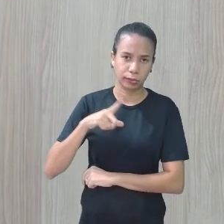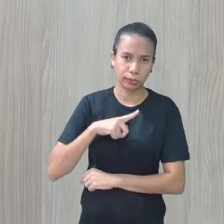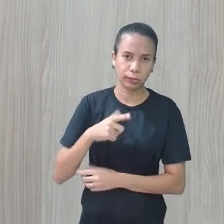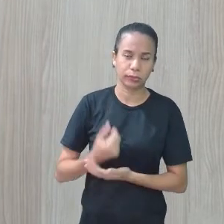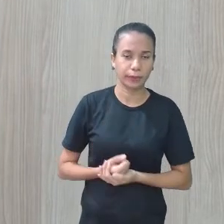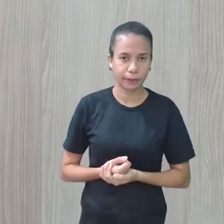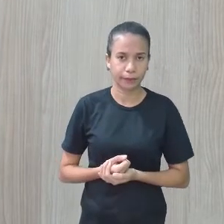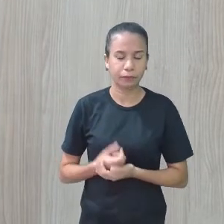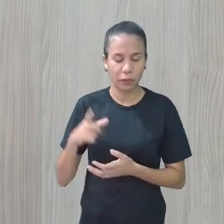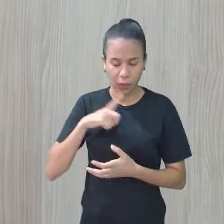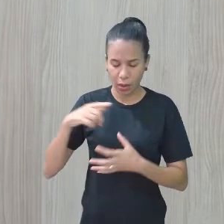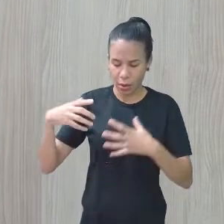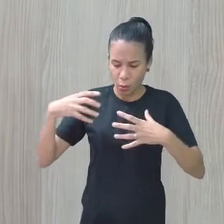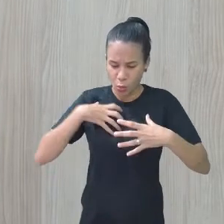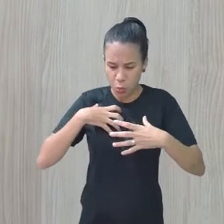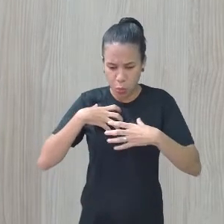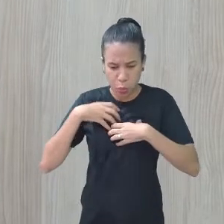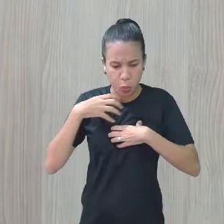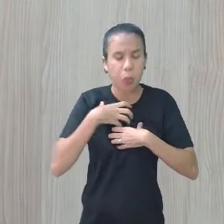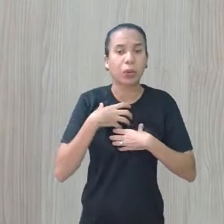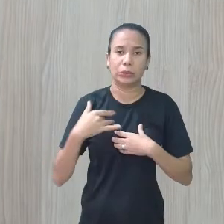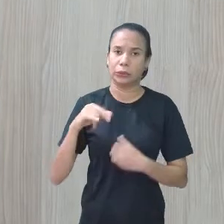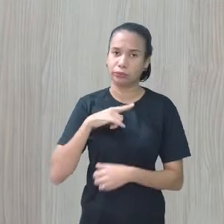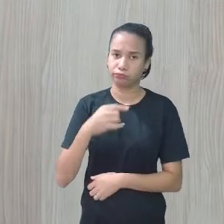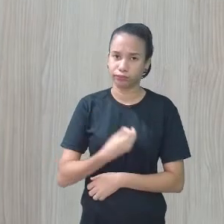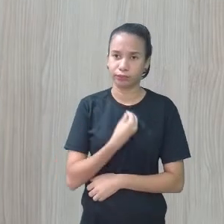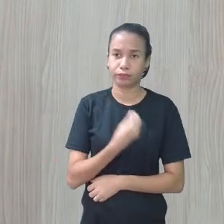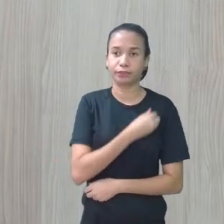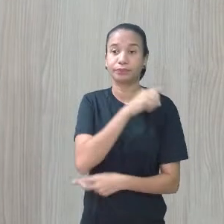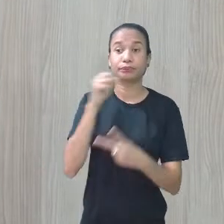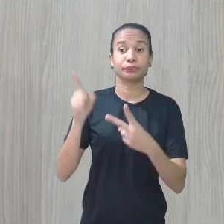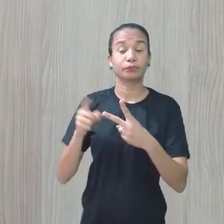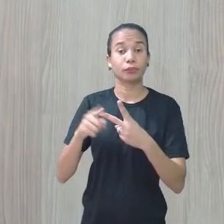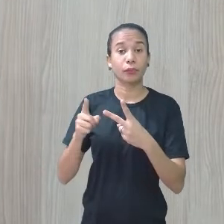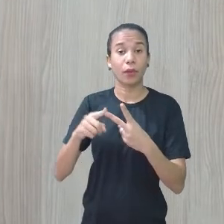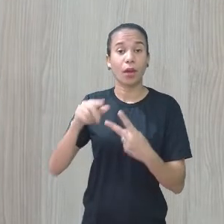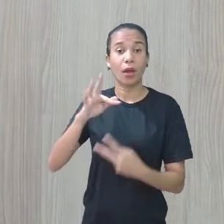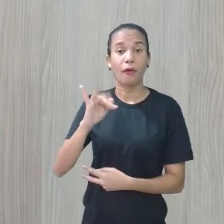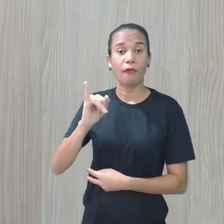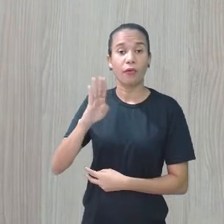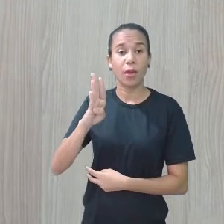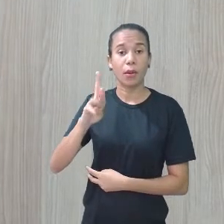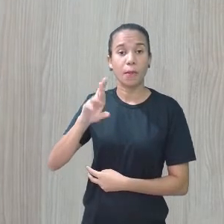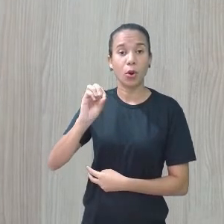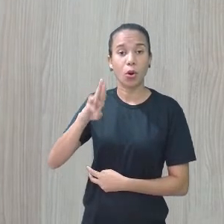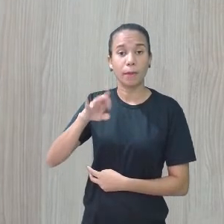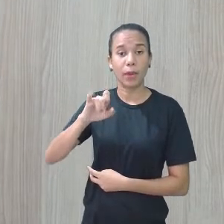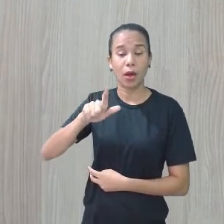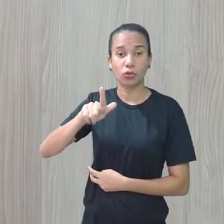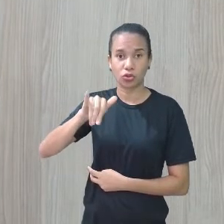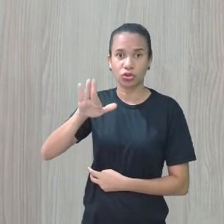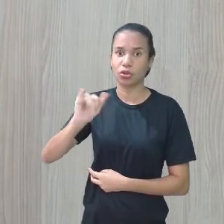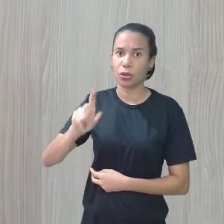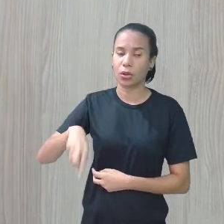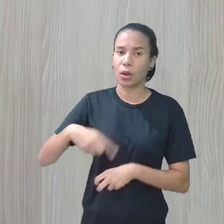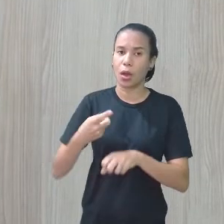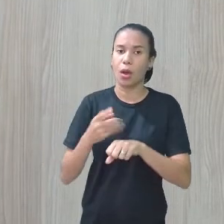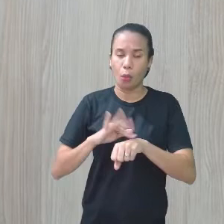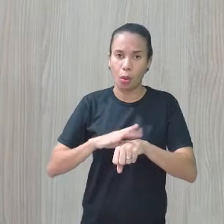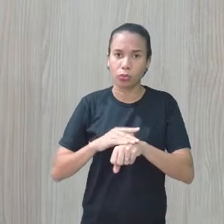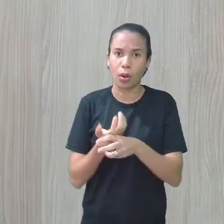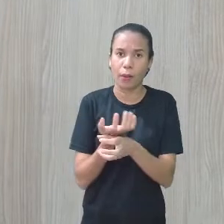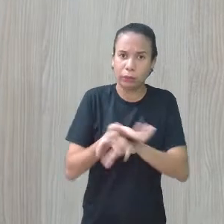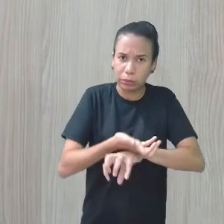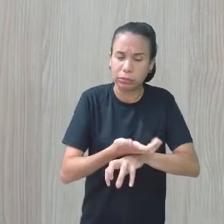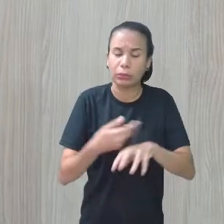os sintomas que essa doença causa. Temos também a fibromialgia, que é uma doença reumática também, às